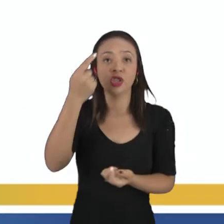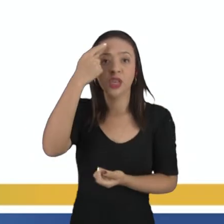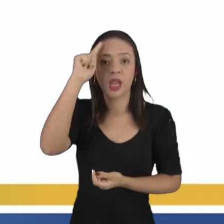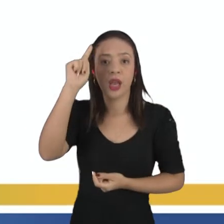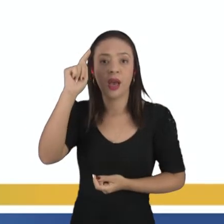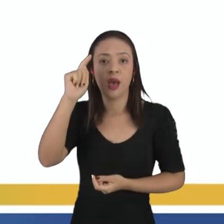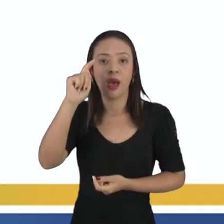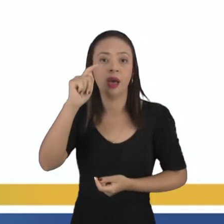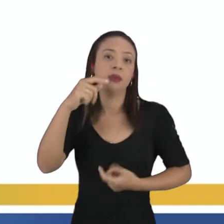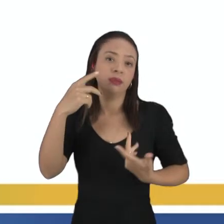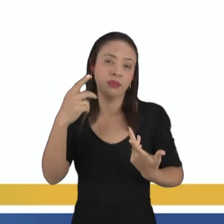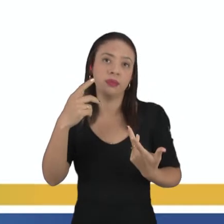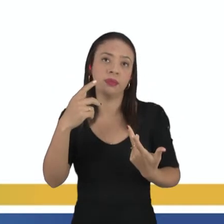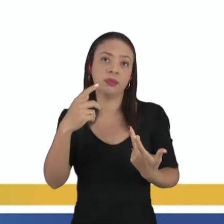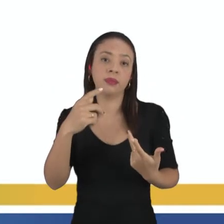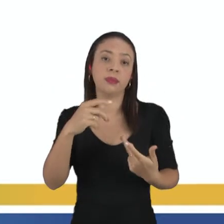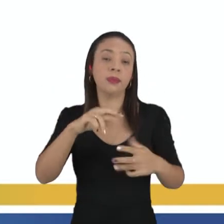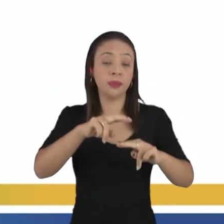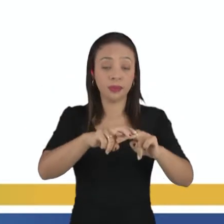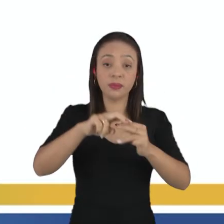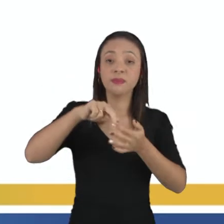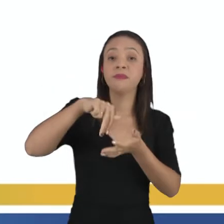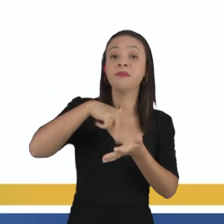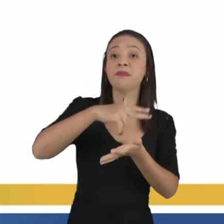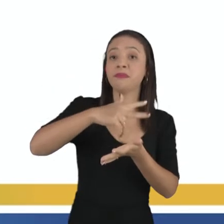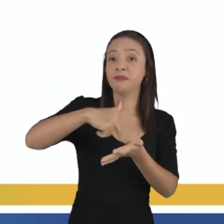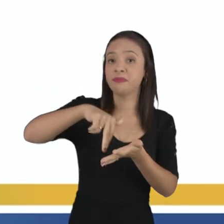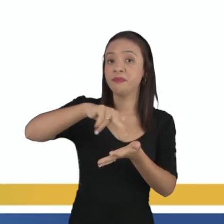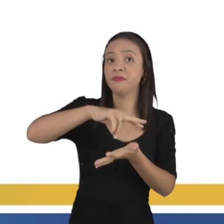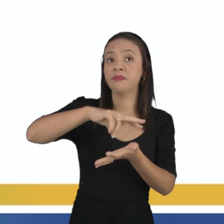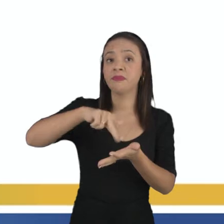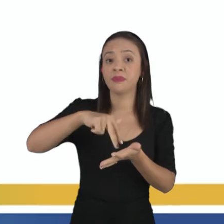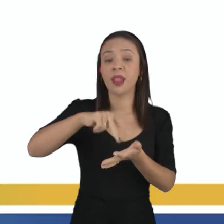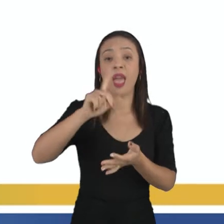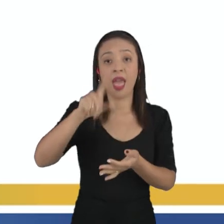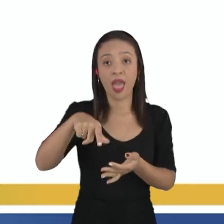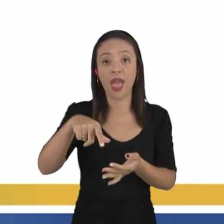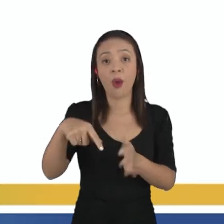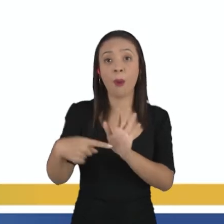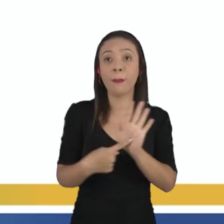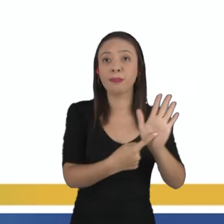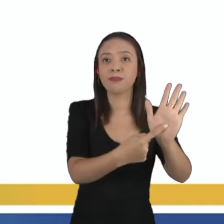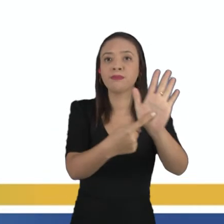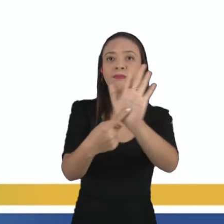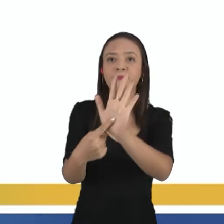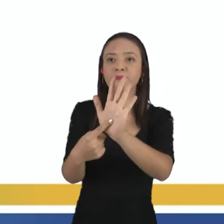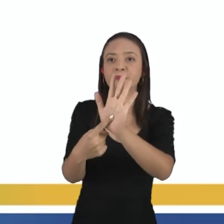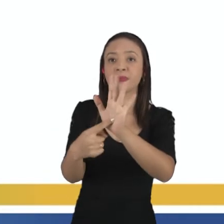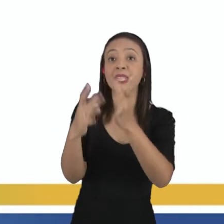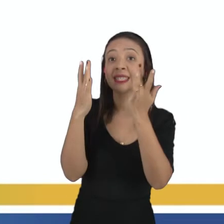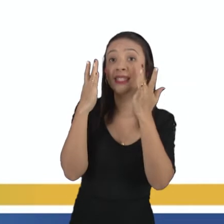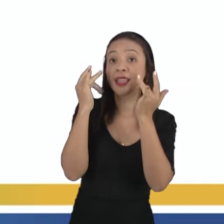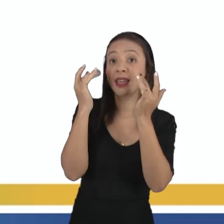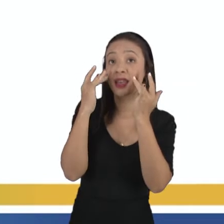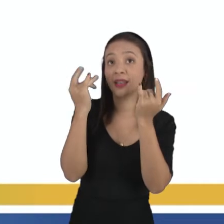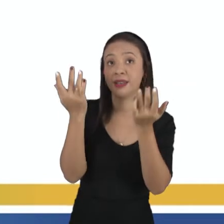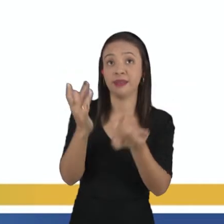pré-estabelecidos de dançar, sendo essa dança uma atividade de espetáculo, uma atividade cênica.